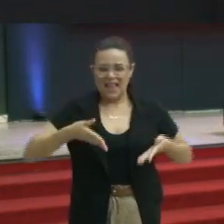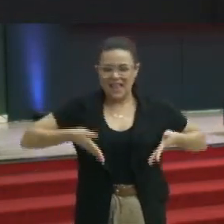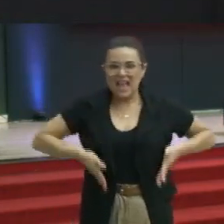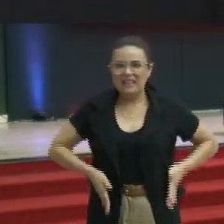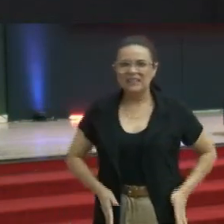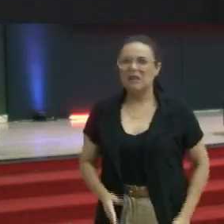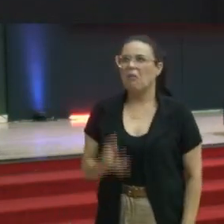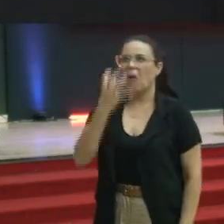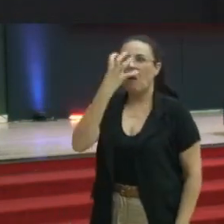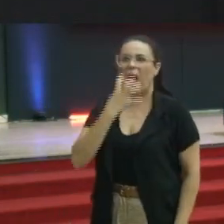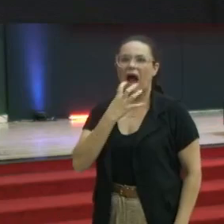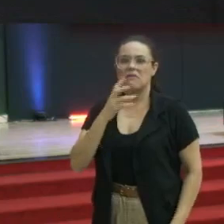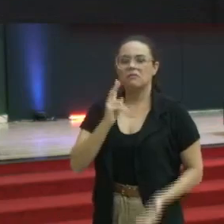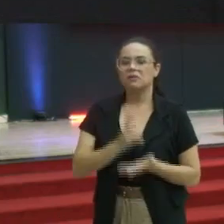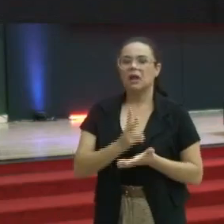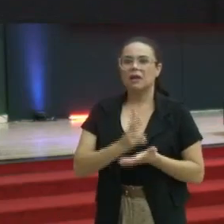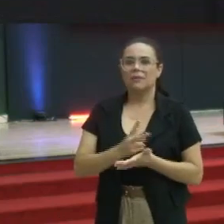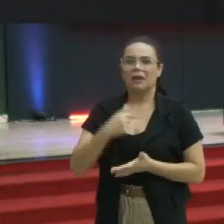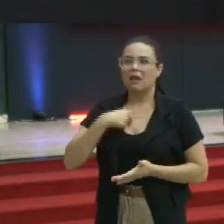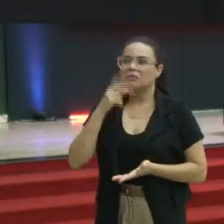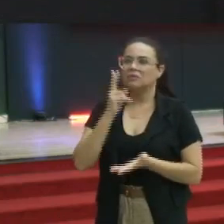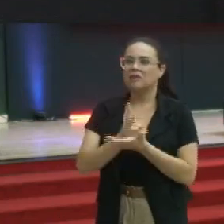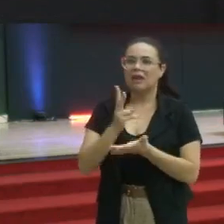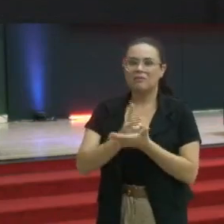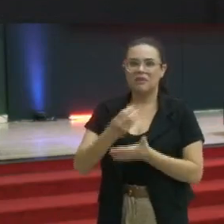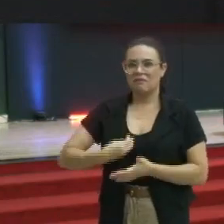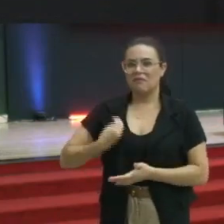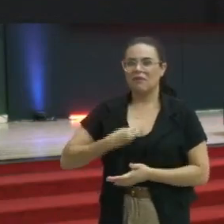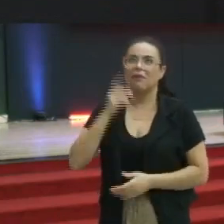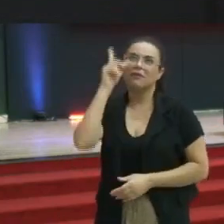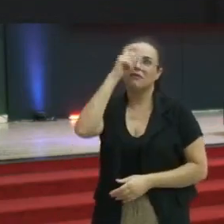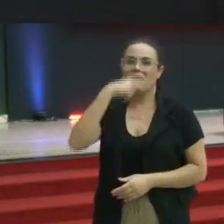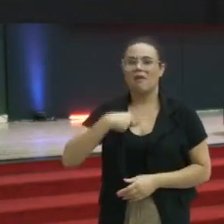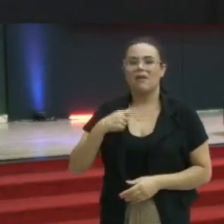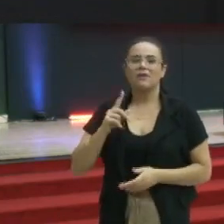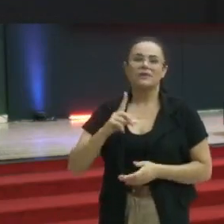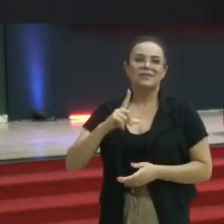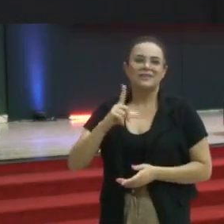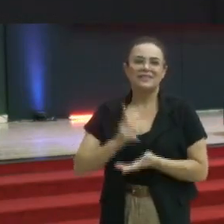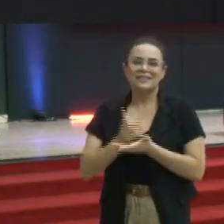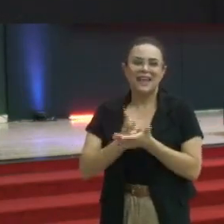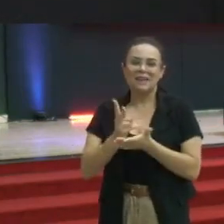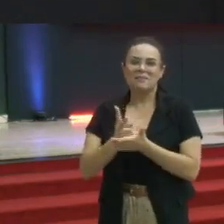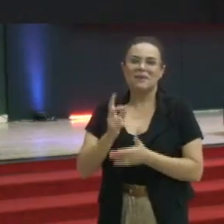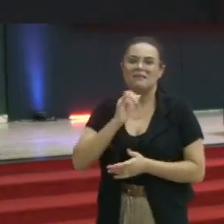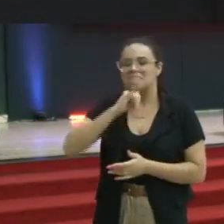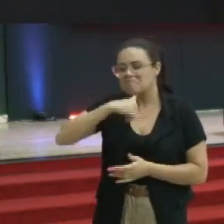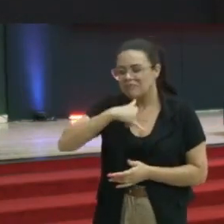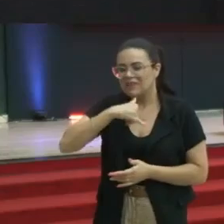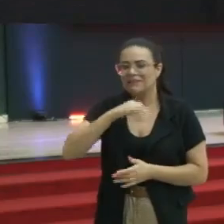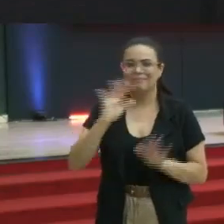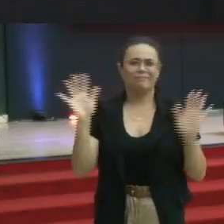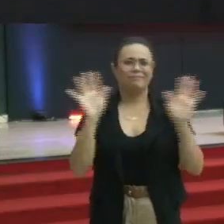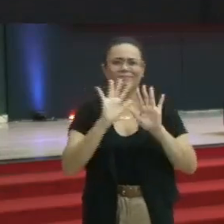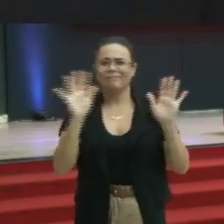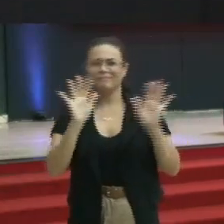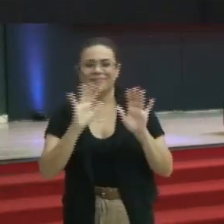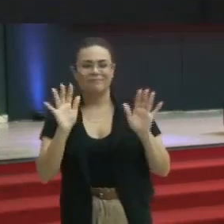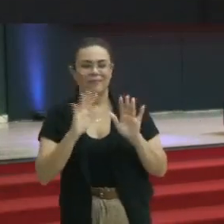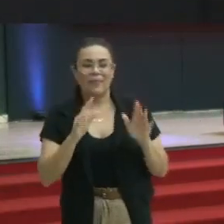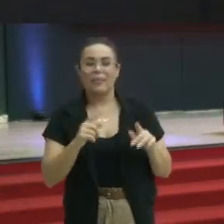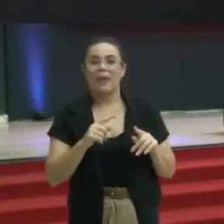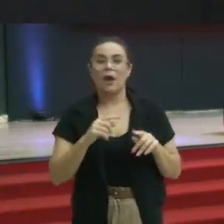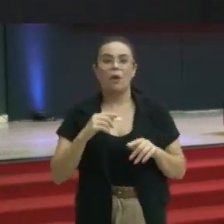nasceu assim, você não precisa continuar assim. Você não precisa permanecer assim, porque o mundo não pode